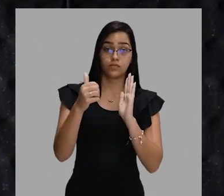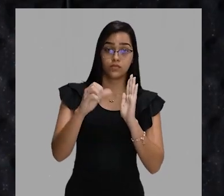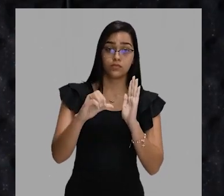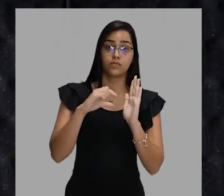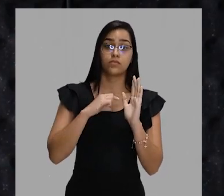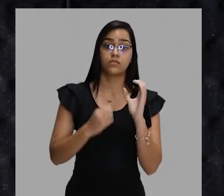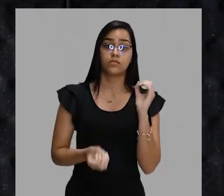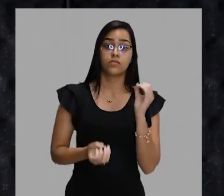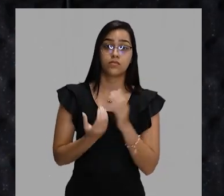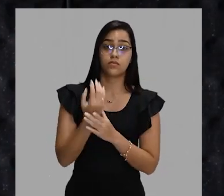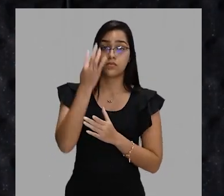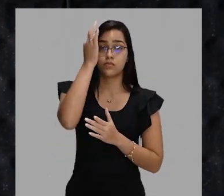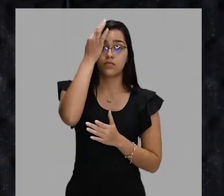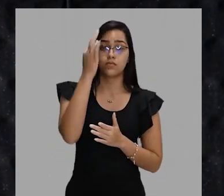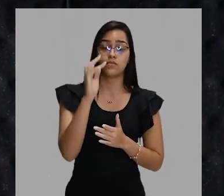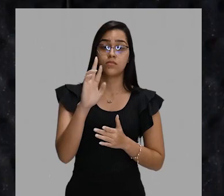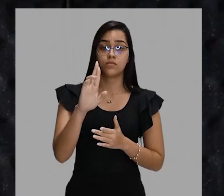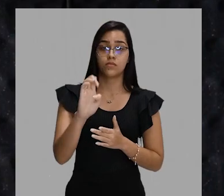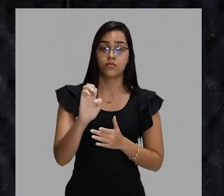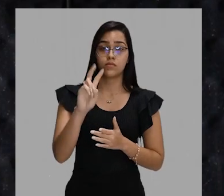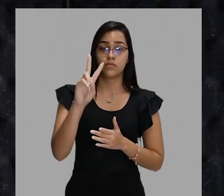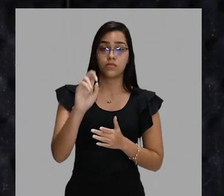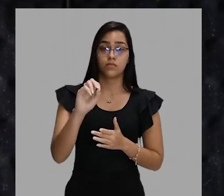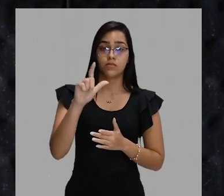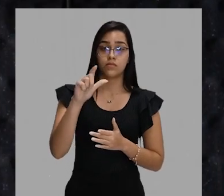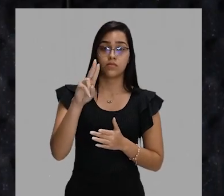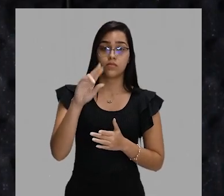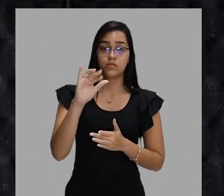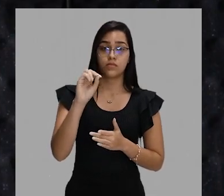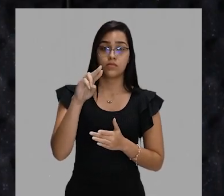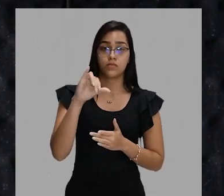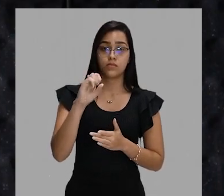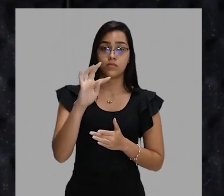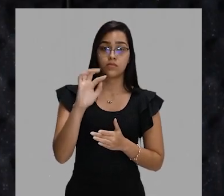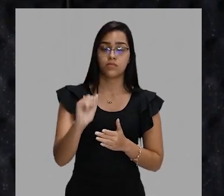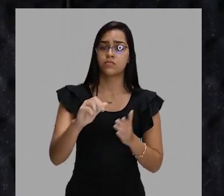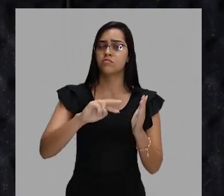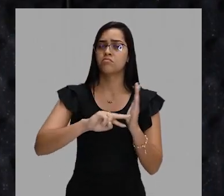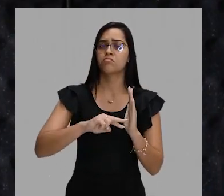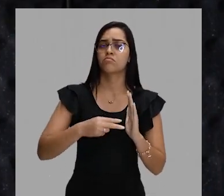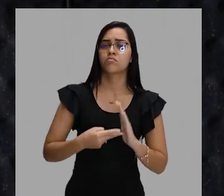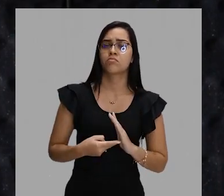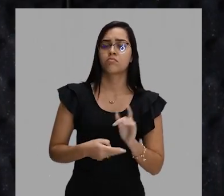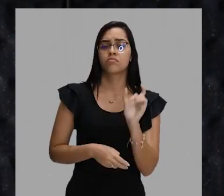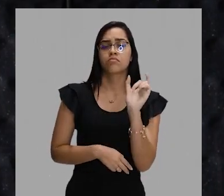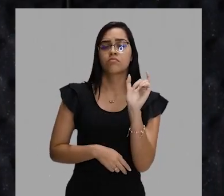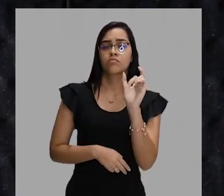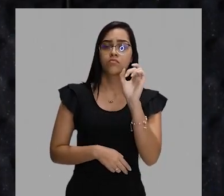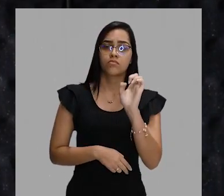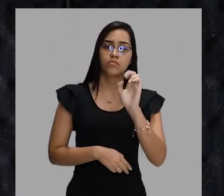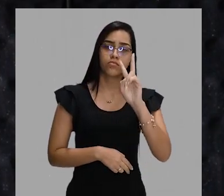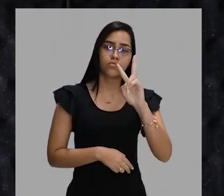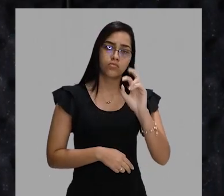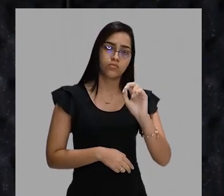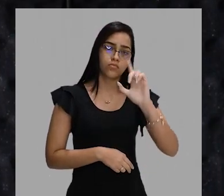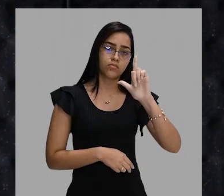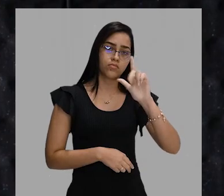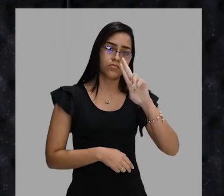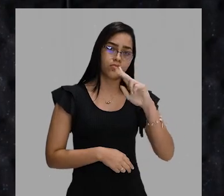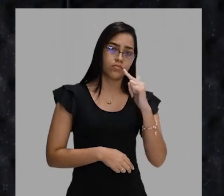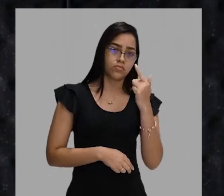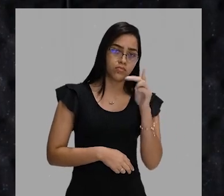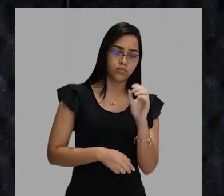surge a teoria evolucionista de Charles Darwin, né? O que significaria esse termo evolução?